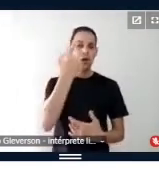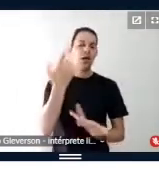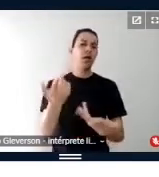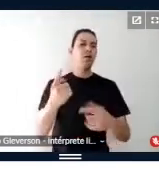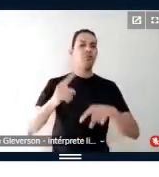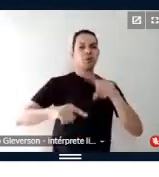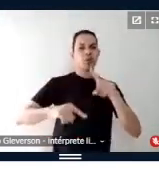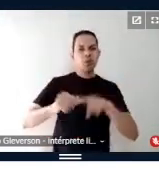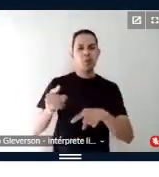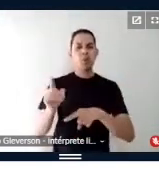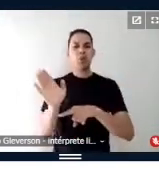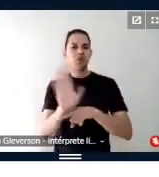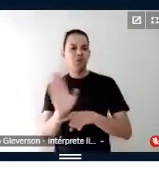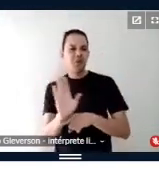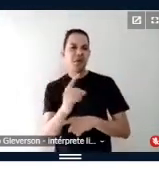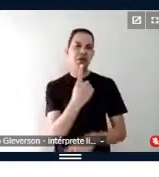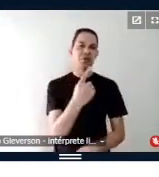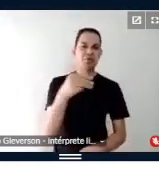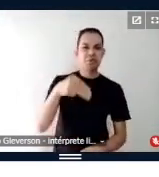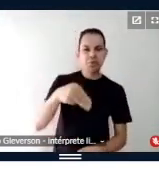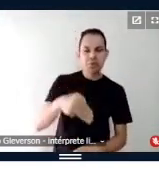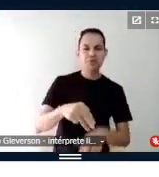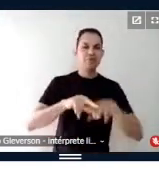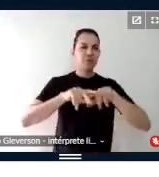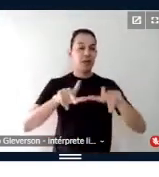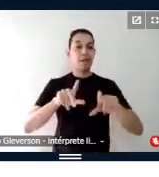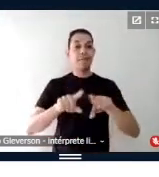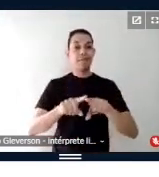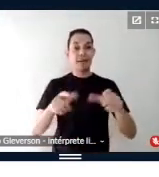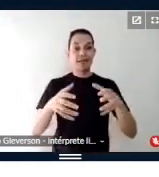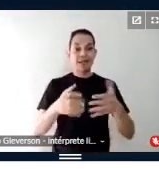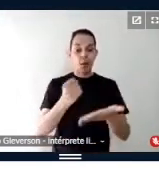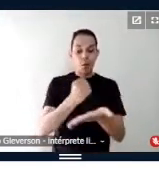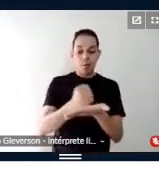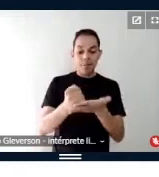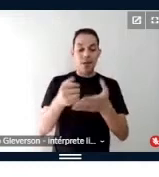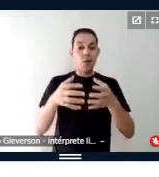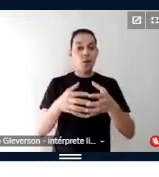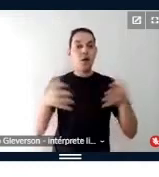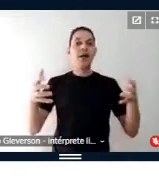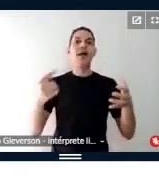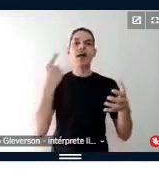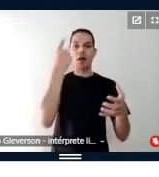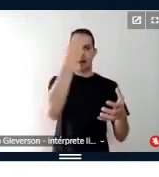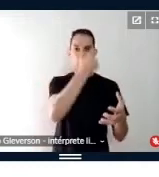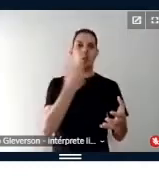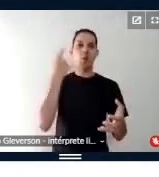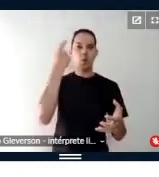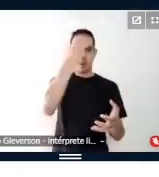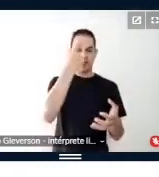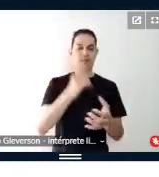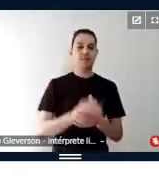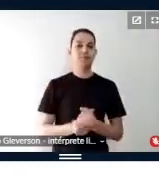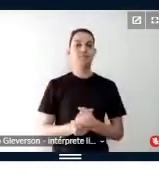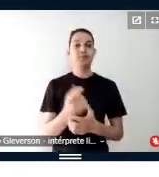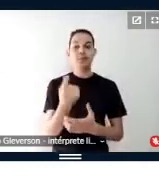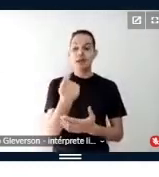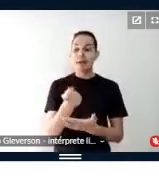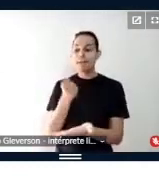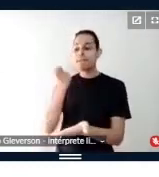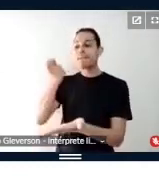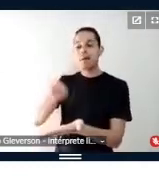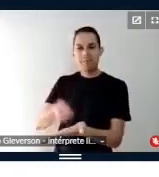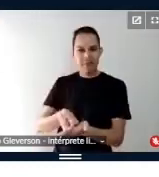por minuto, mas os contratos, a maioria, são por horas. Esse tipo de pagamento, esse tipo de